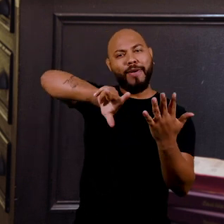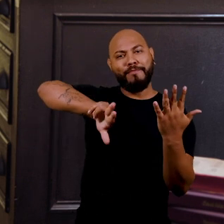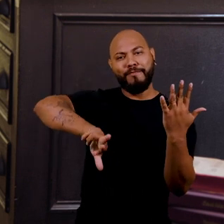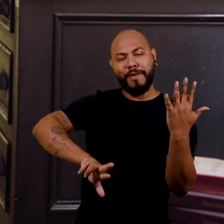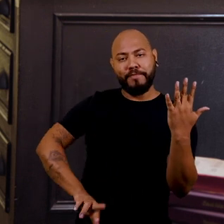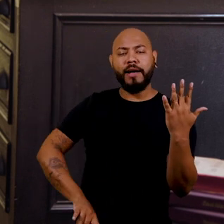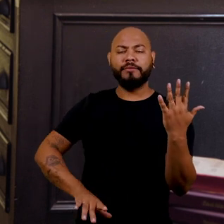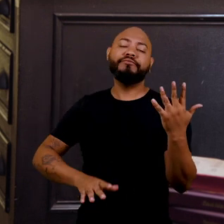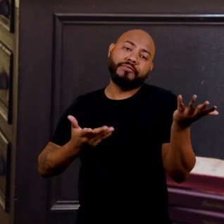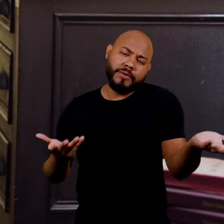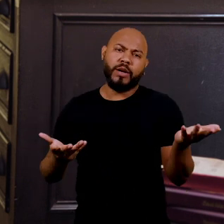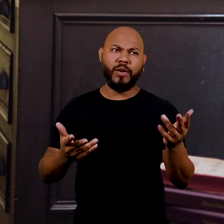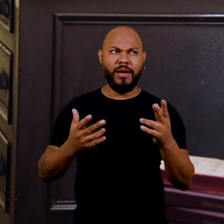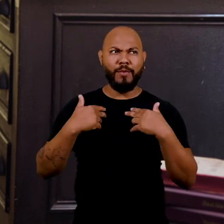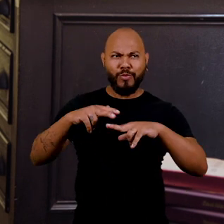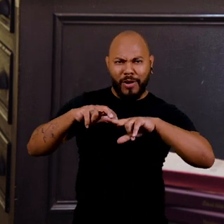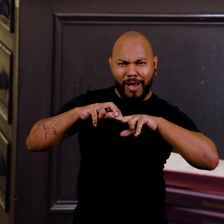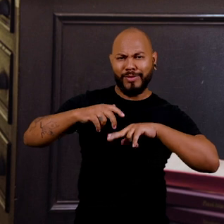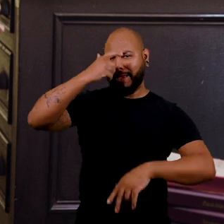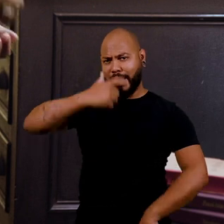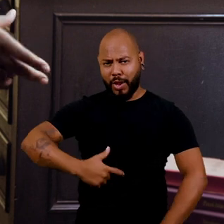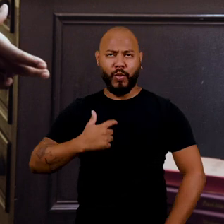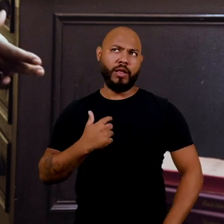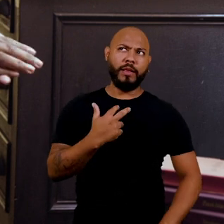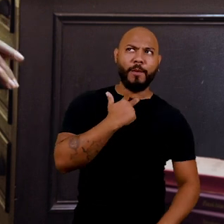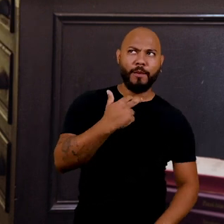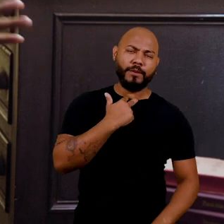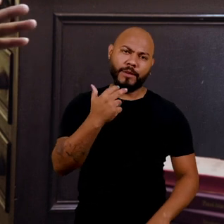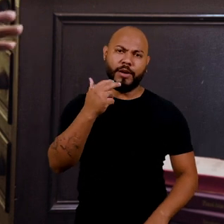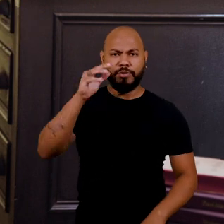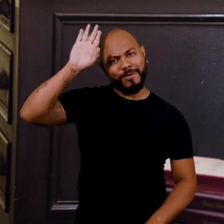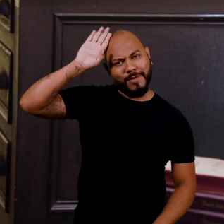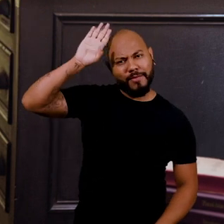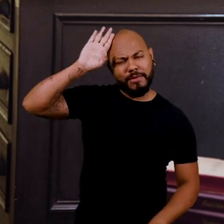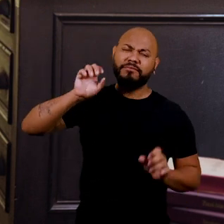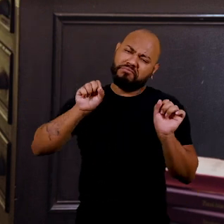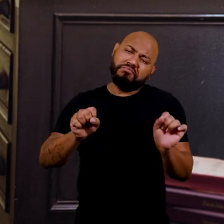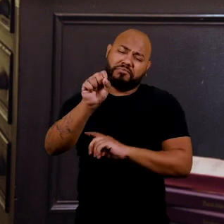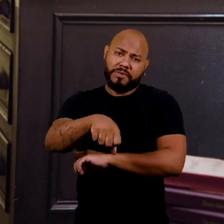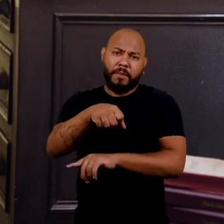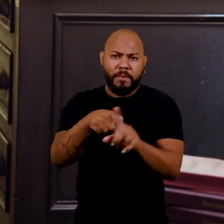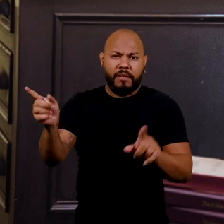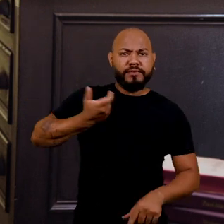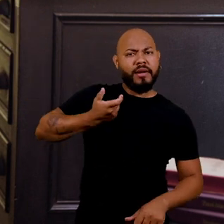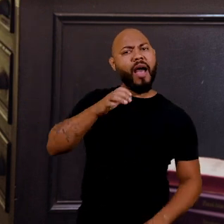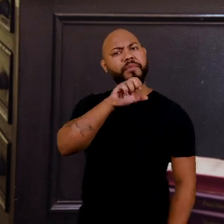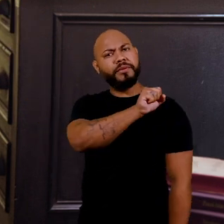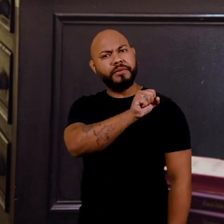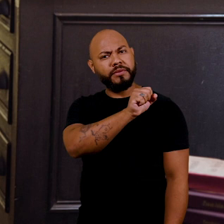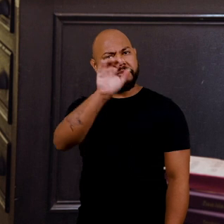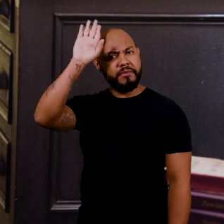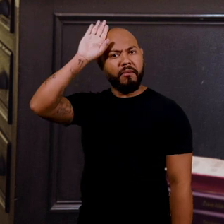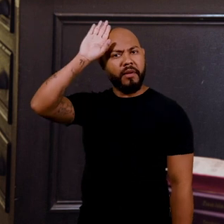fala. Não é questão de me falar que eu não posso ser uma babá. Não é isso. A questão é a pressa de me rotular. Entende?